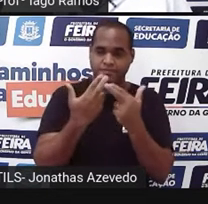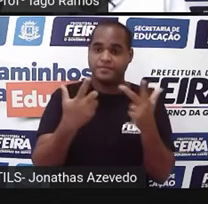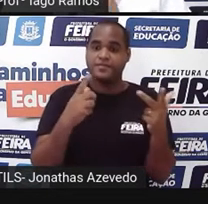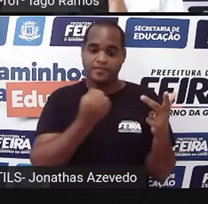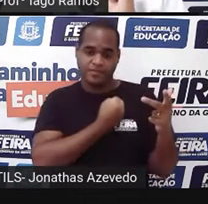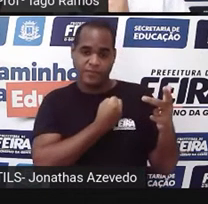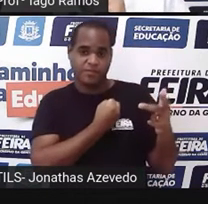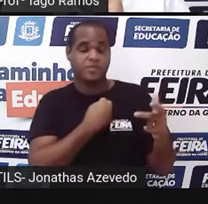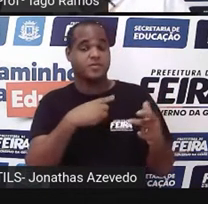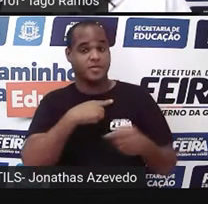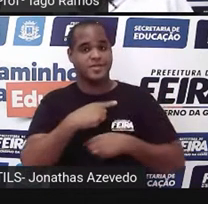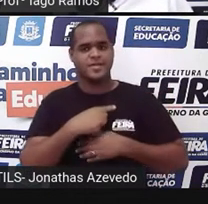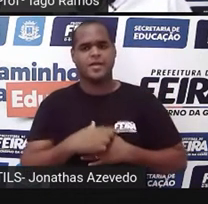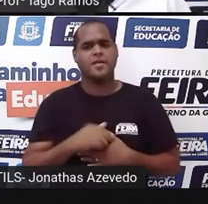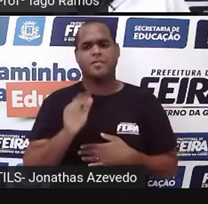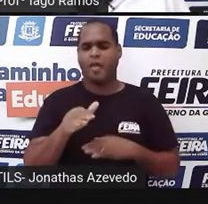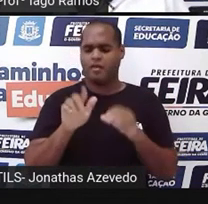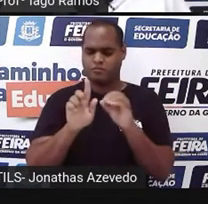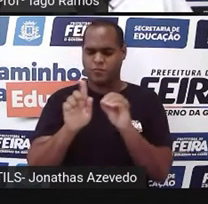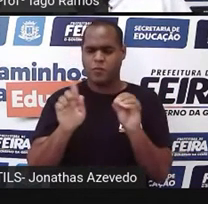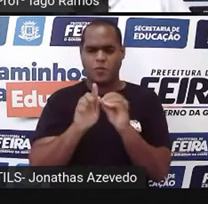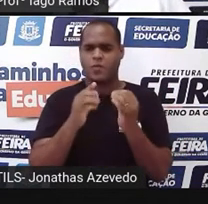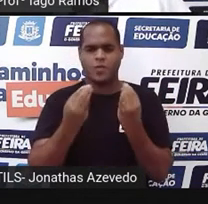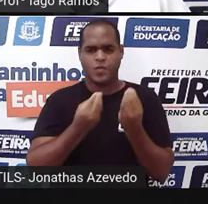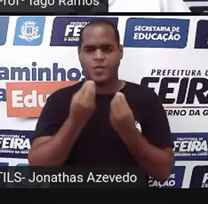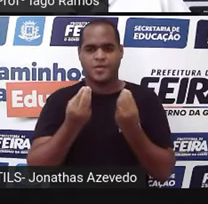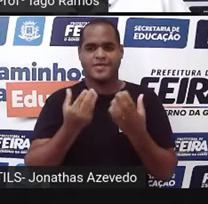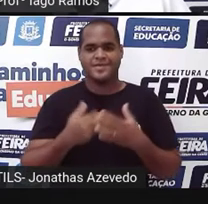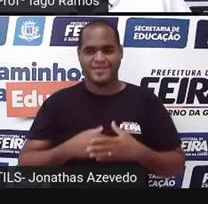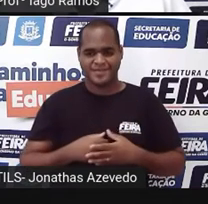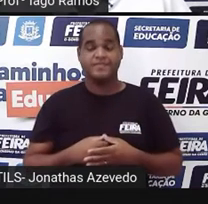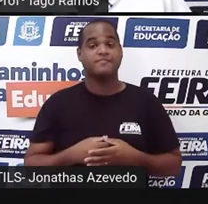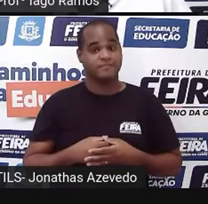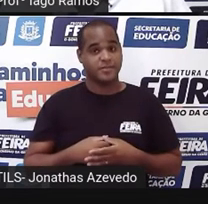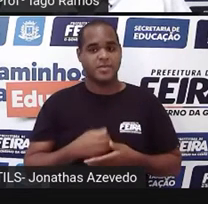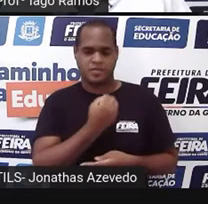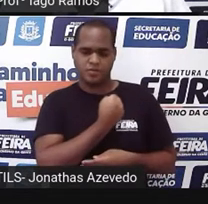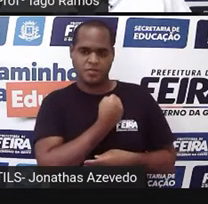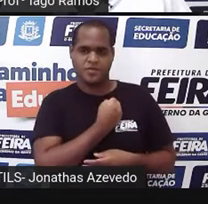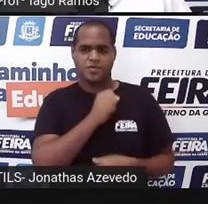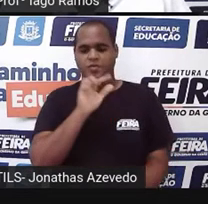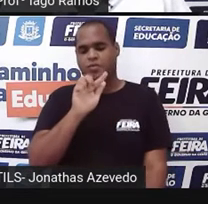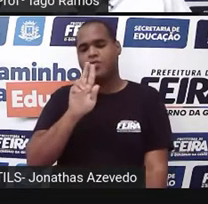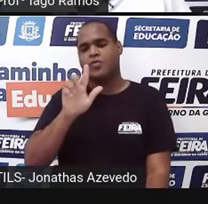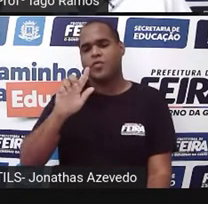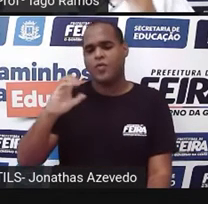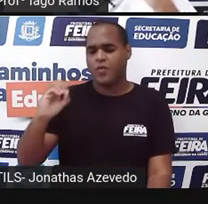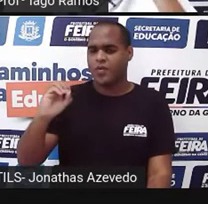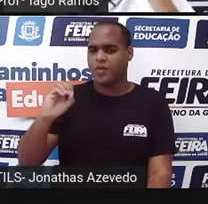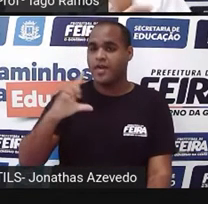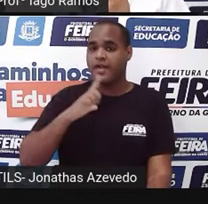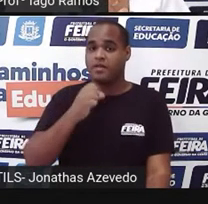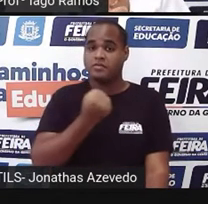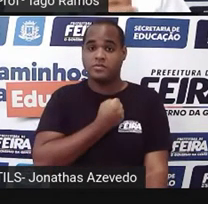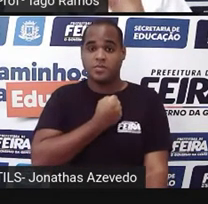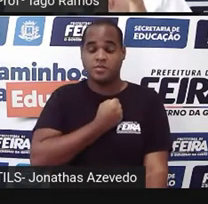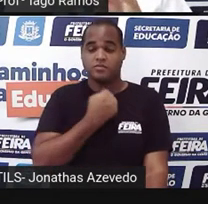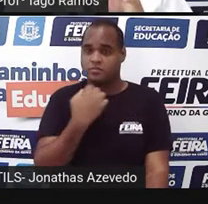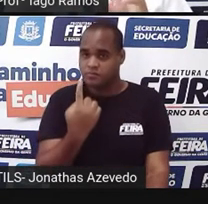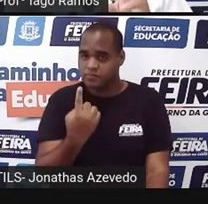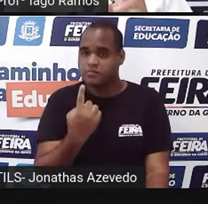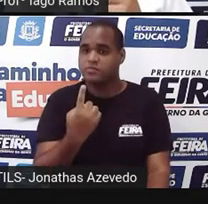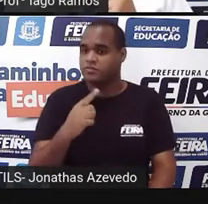é o Google mas como é esse número olha só e esse número Google é assim ó é o número um